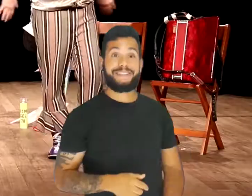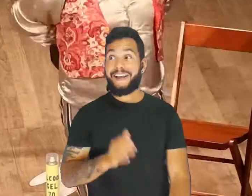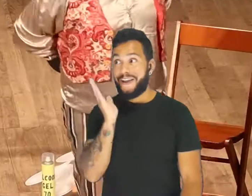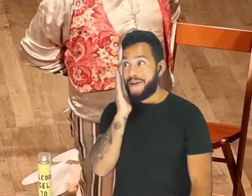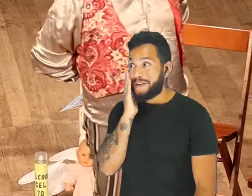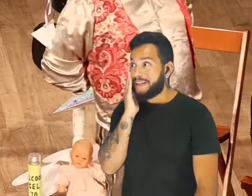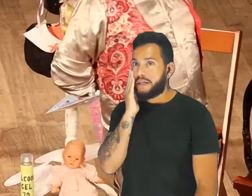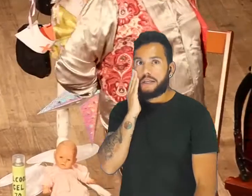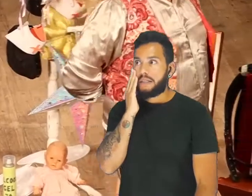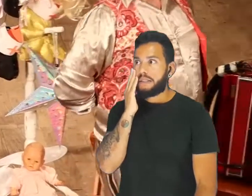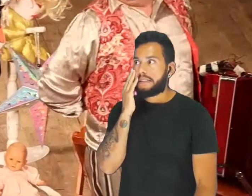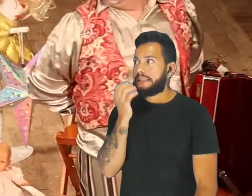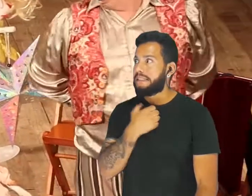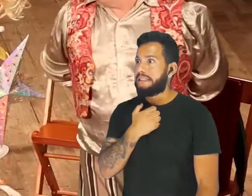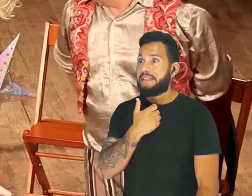Covid.